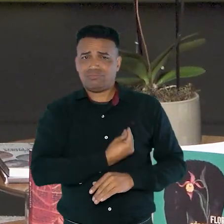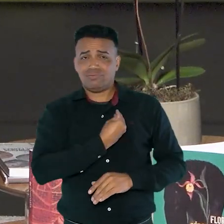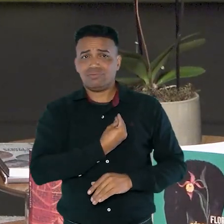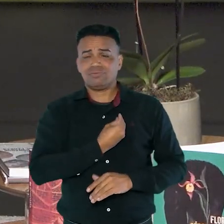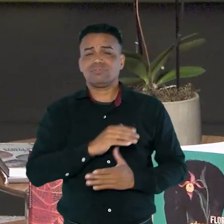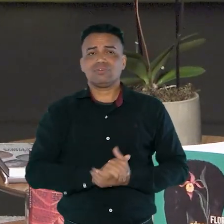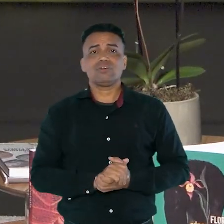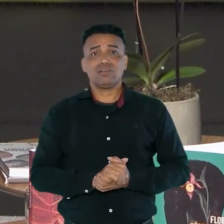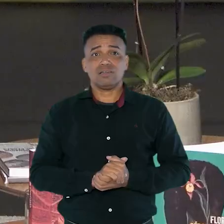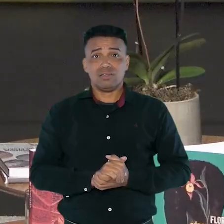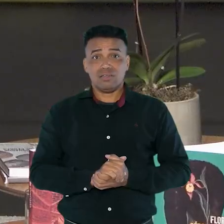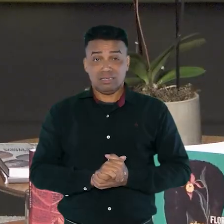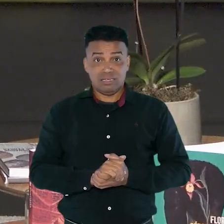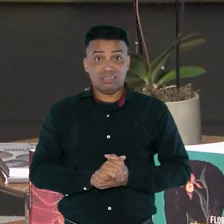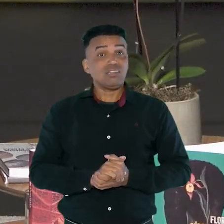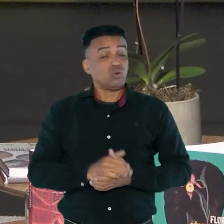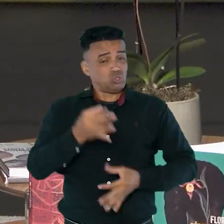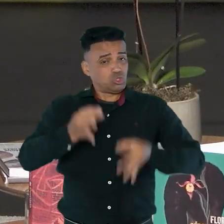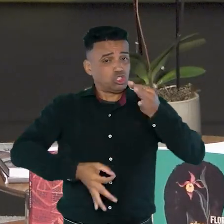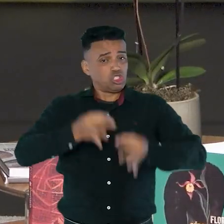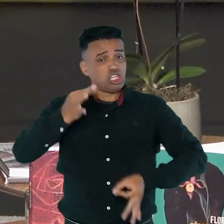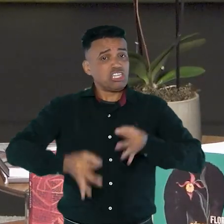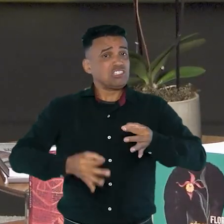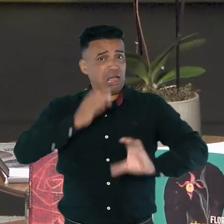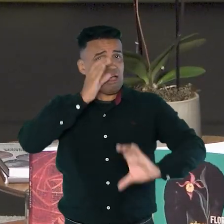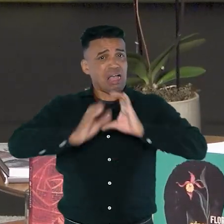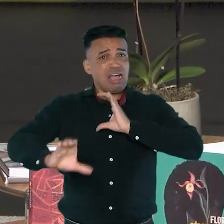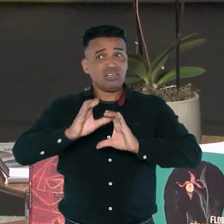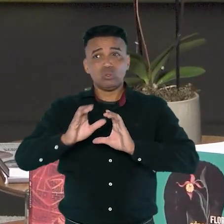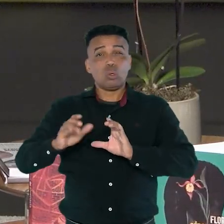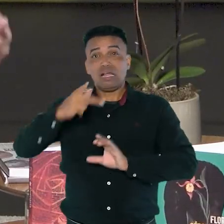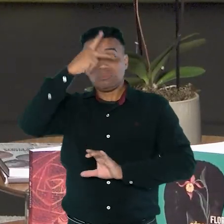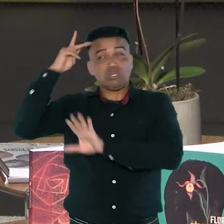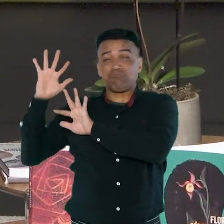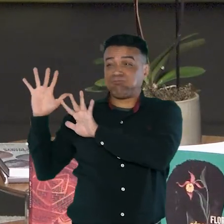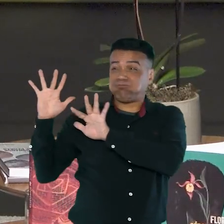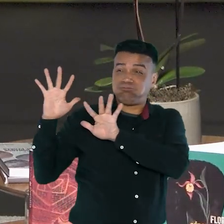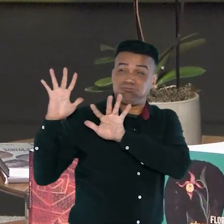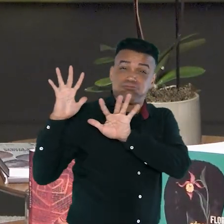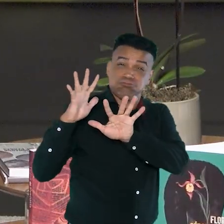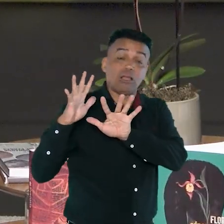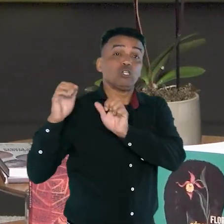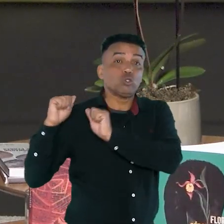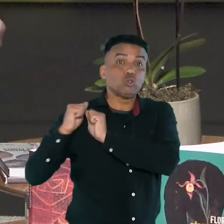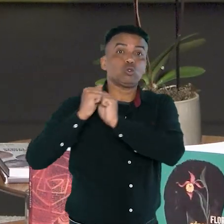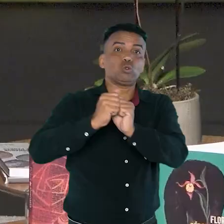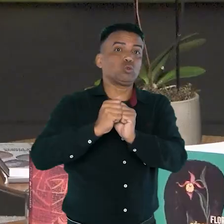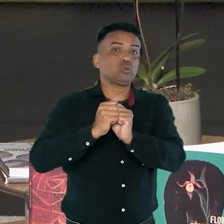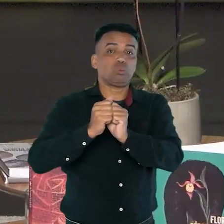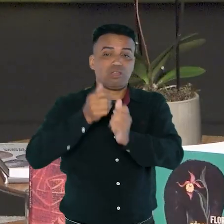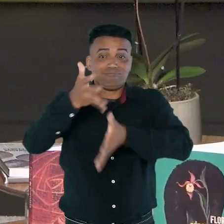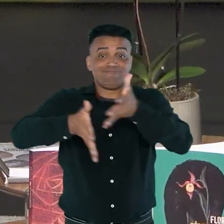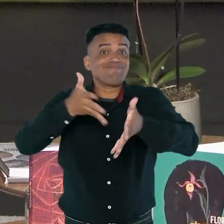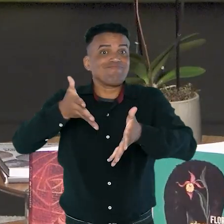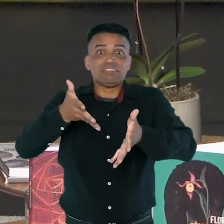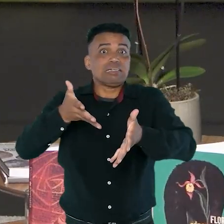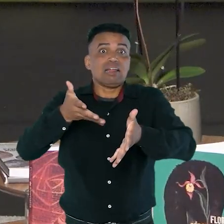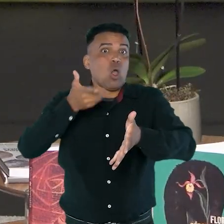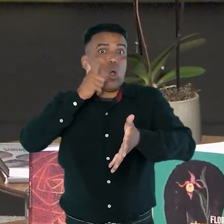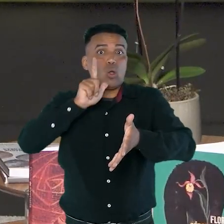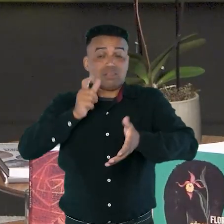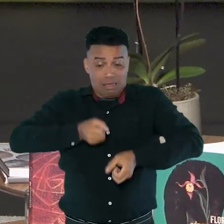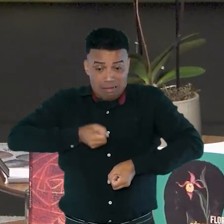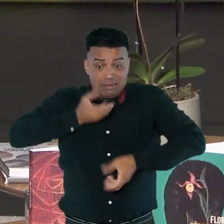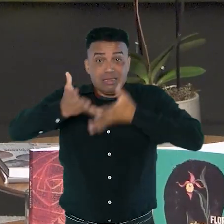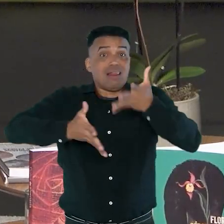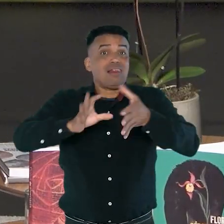justo cantar quando o seu canto arrasta consigo pessoas e coisas que não têm voz. Quando eu li isso a primeira vez, nos